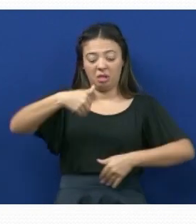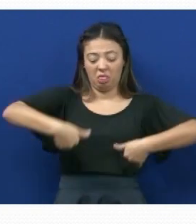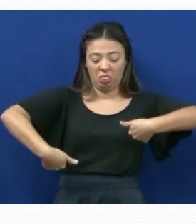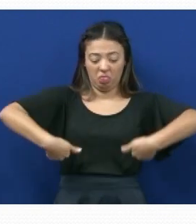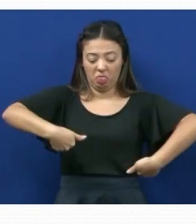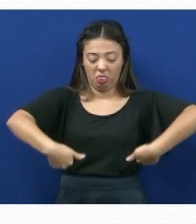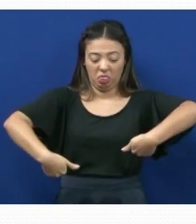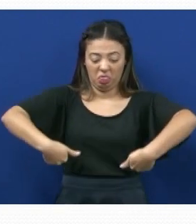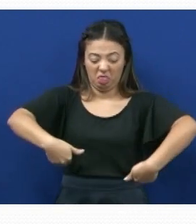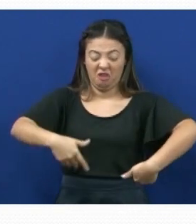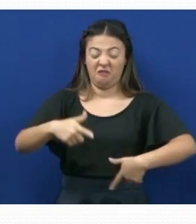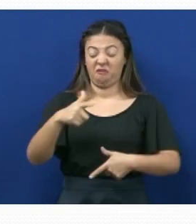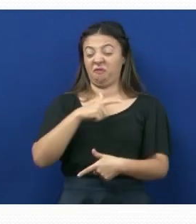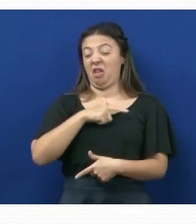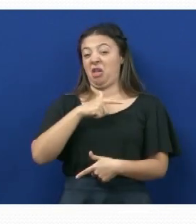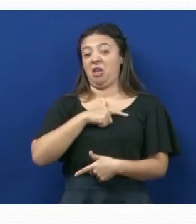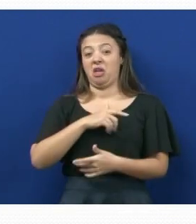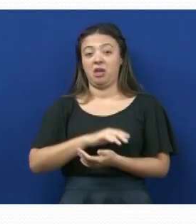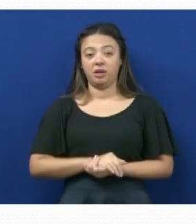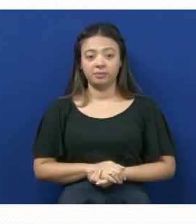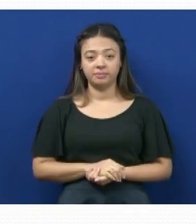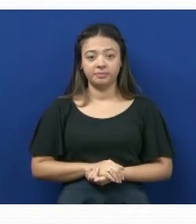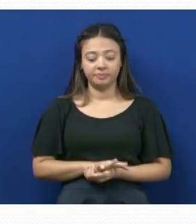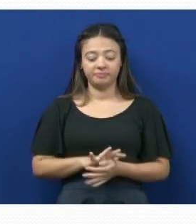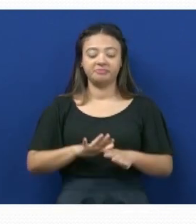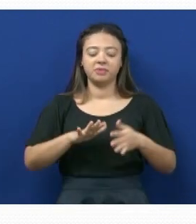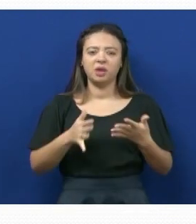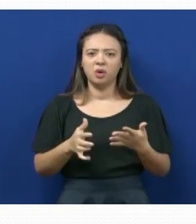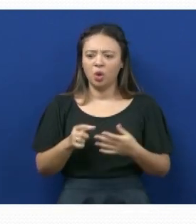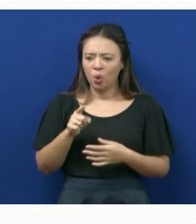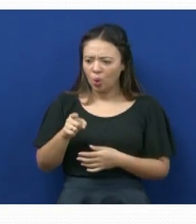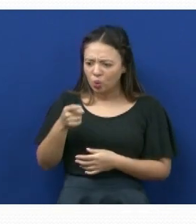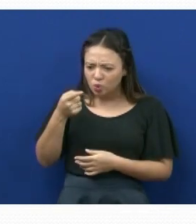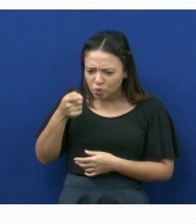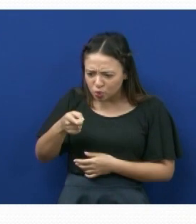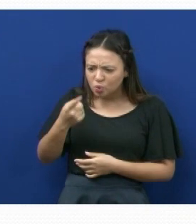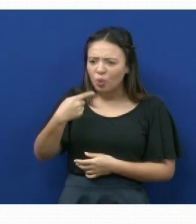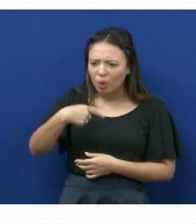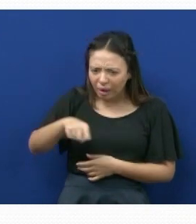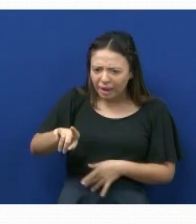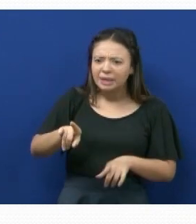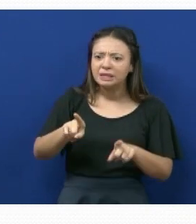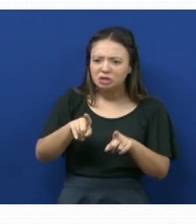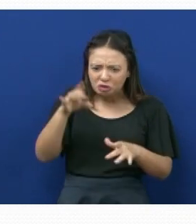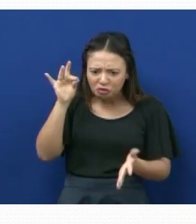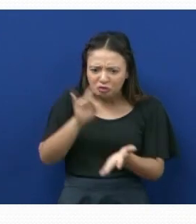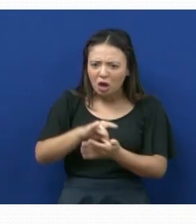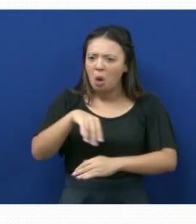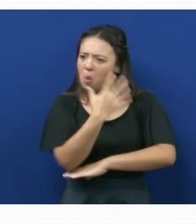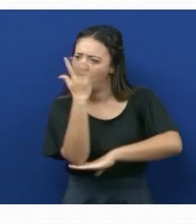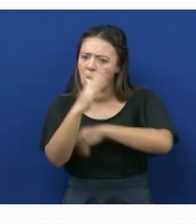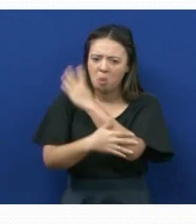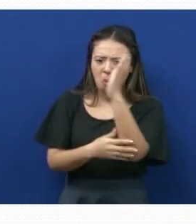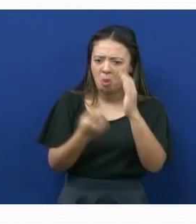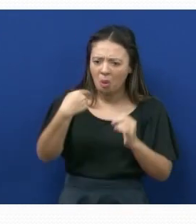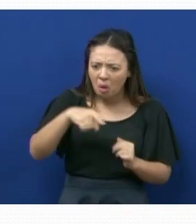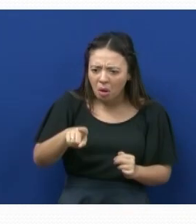para trás. E com tudo isso, o senhor ainda se arrisca a ir para o meio do mato, seu